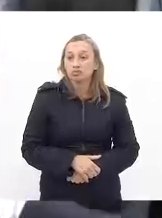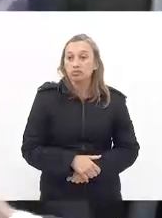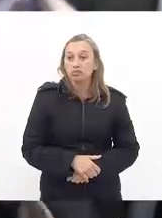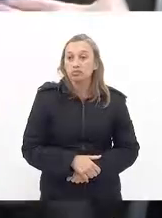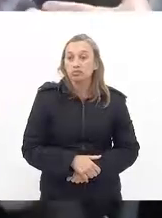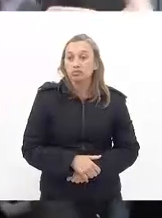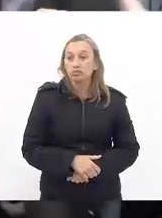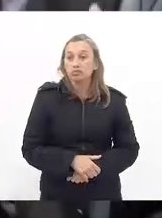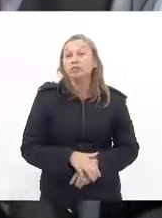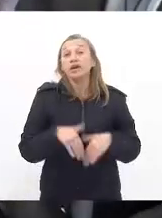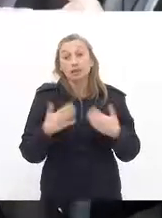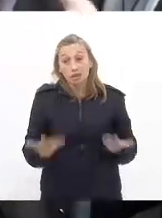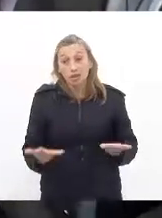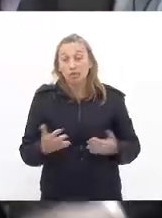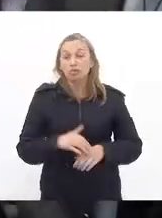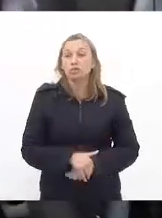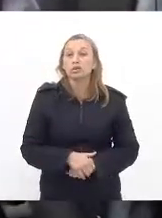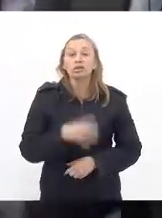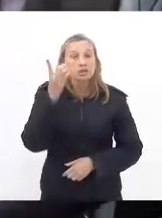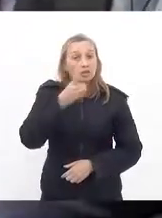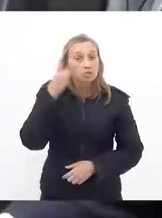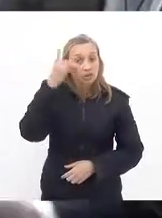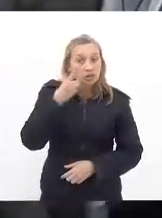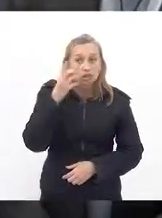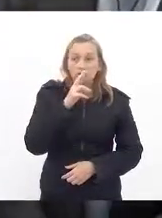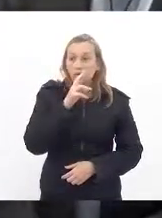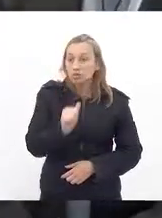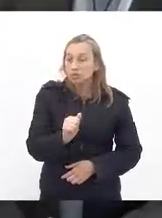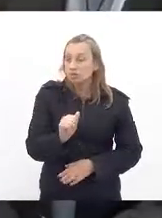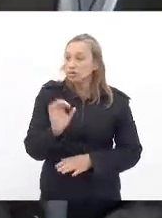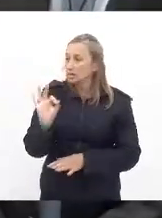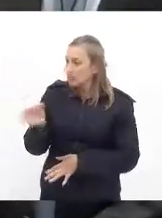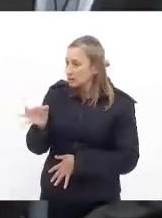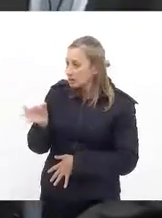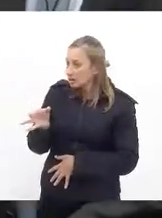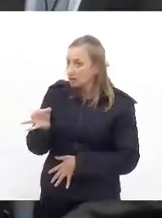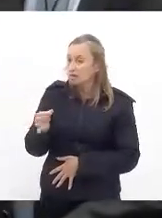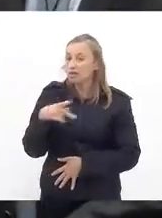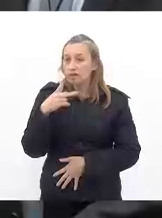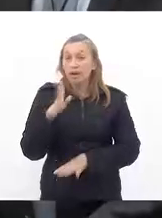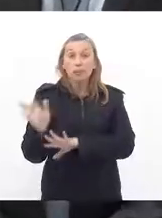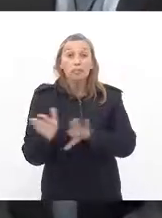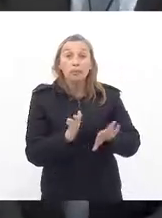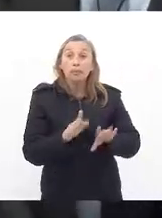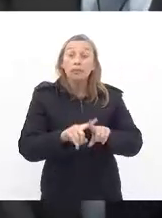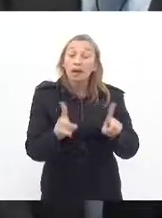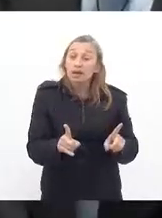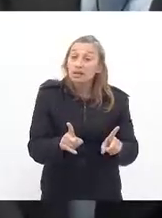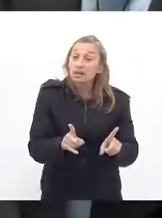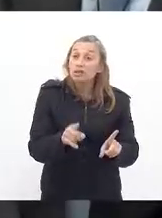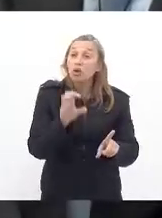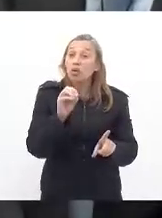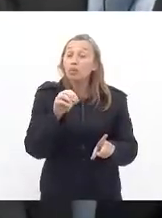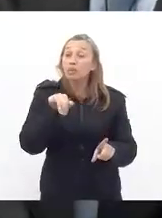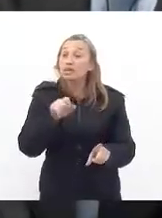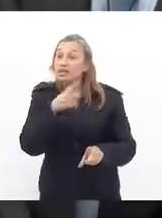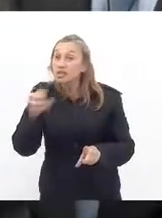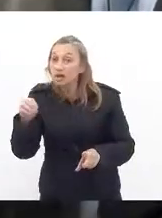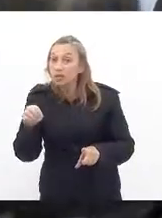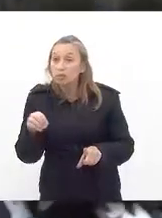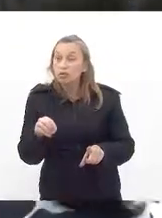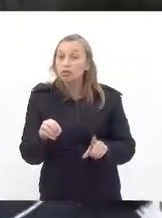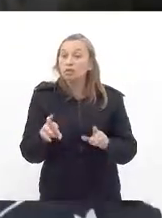bom então eu depois não não deixa de ter razão na omissão mas não caso de omissão do